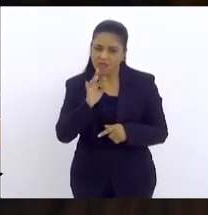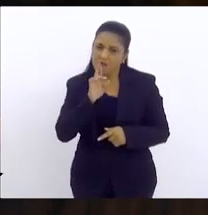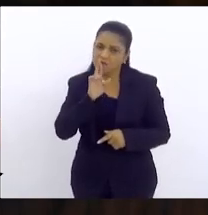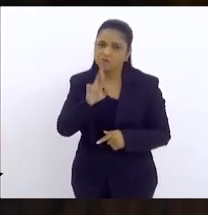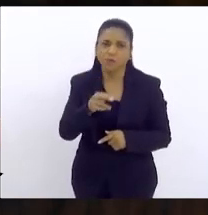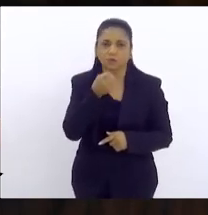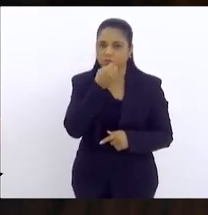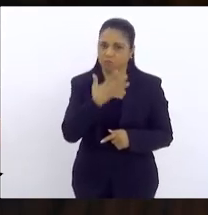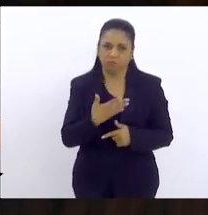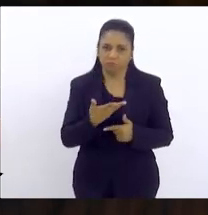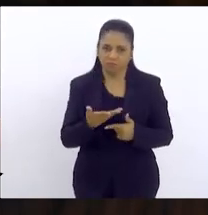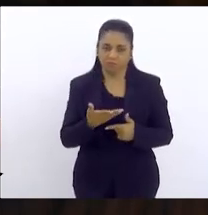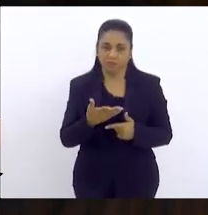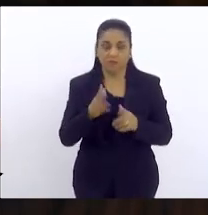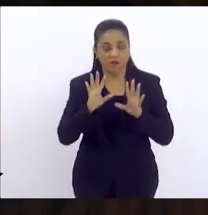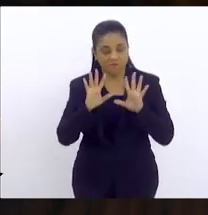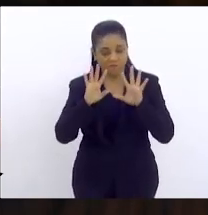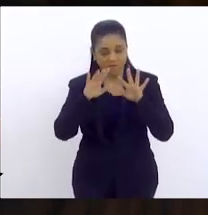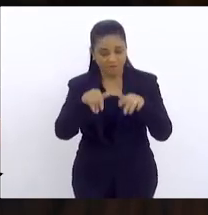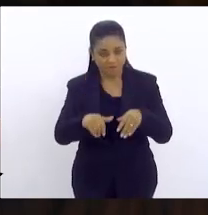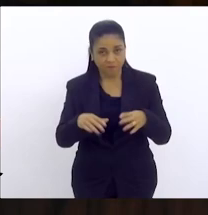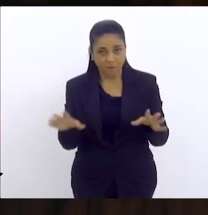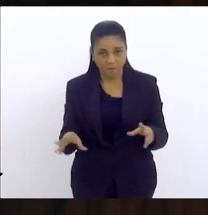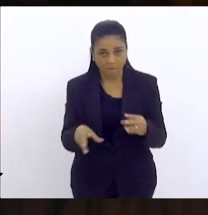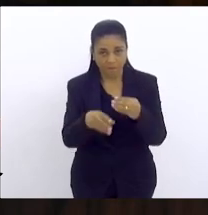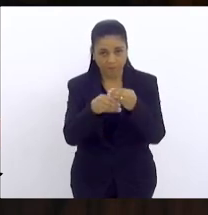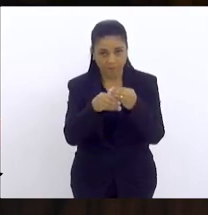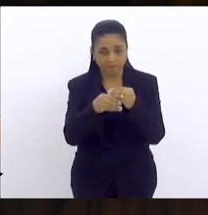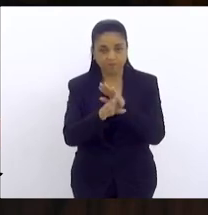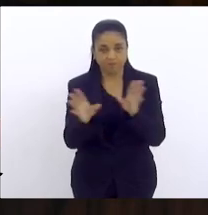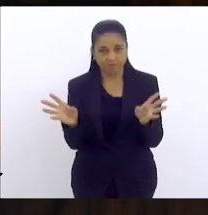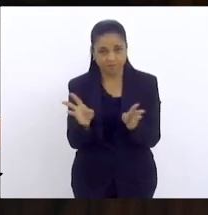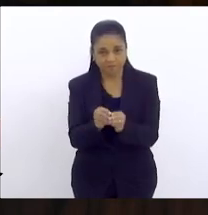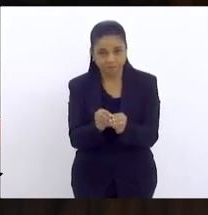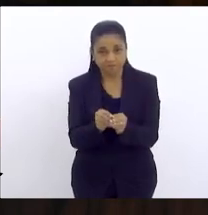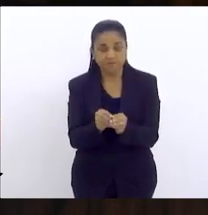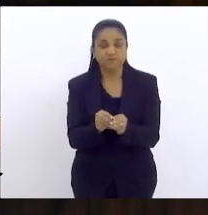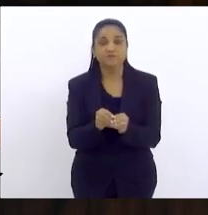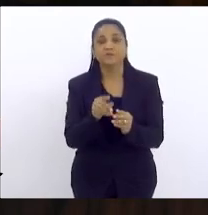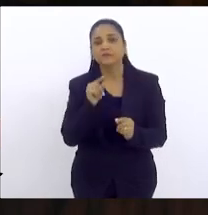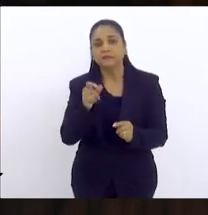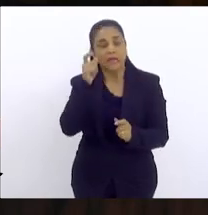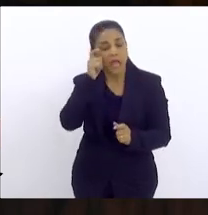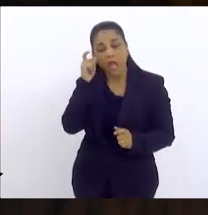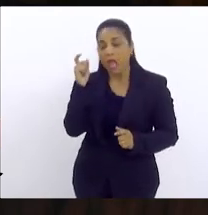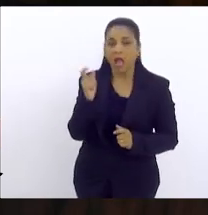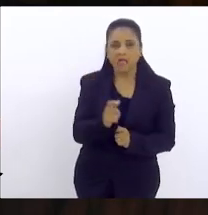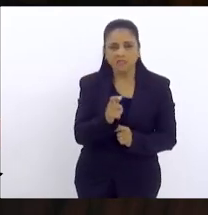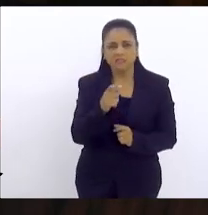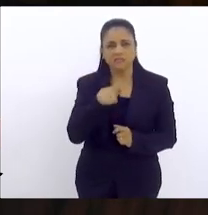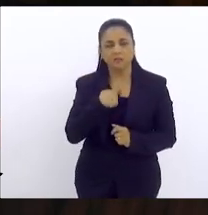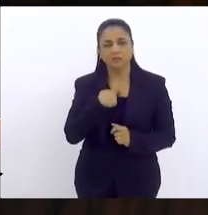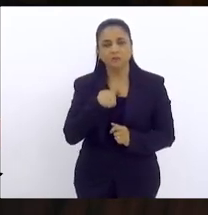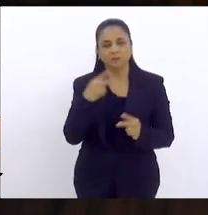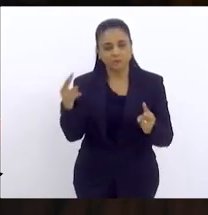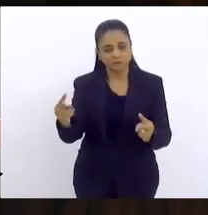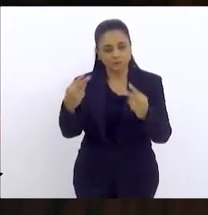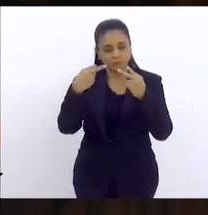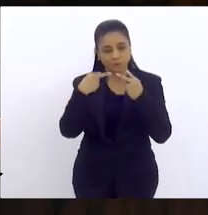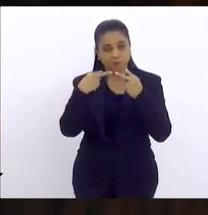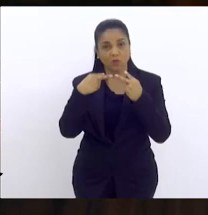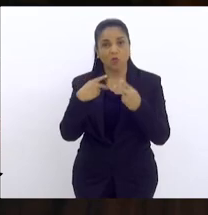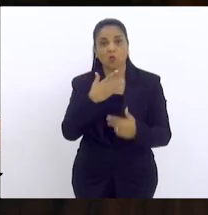para concluir senhor delegado apenas chamando atenção quando um governador